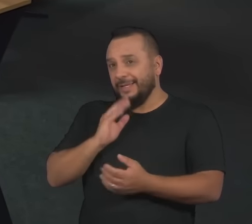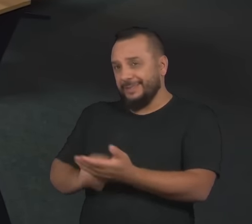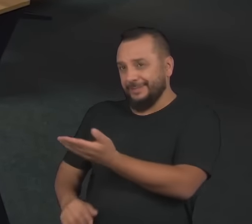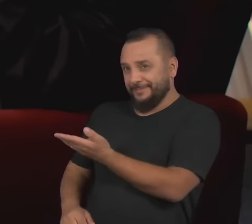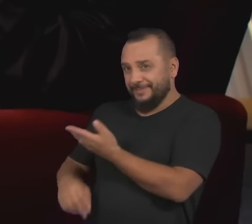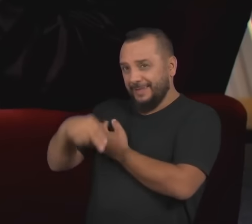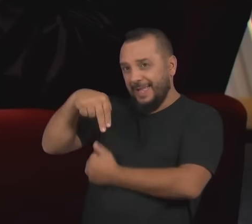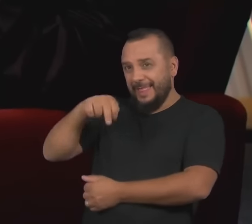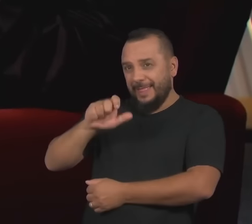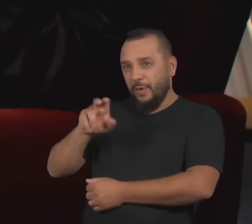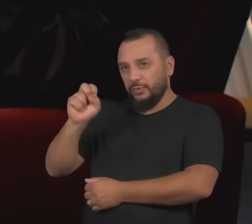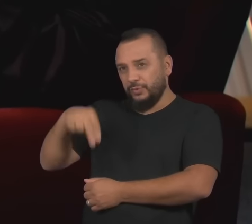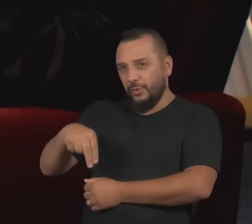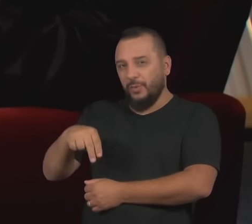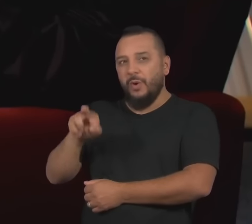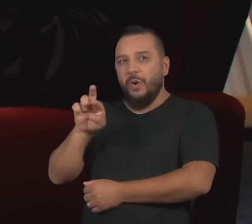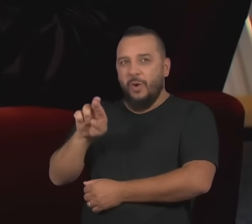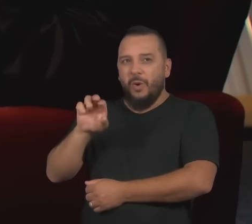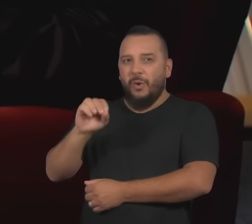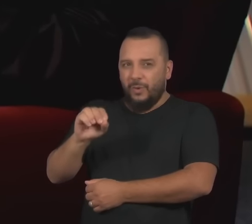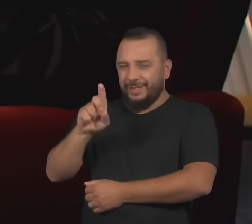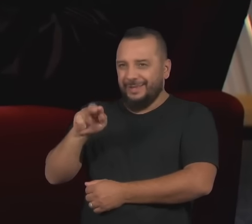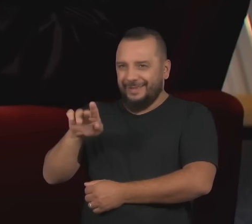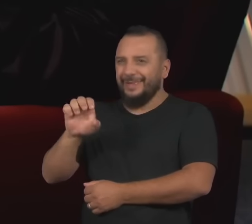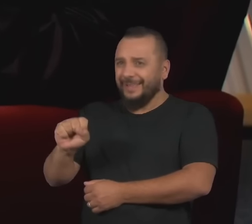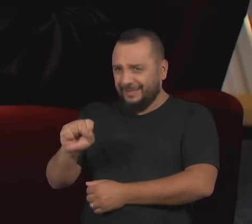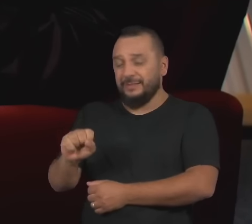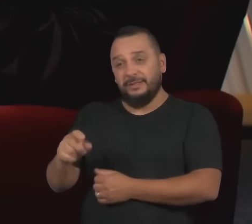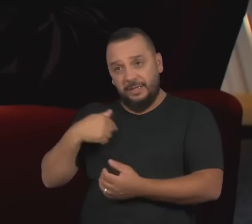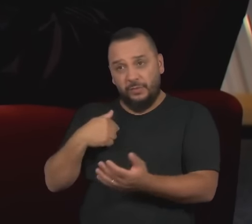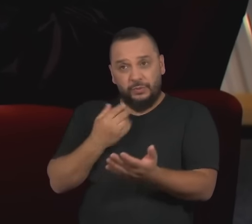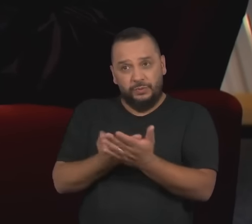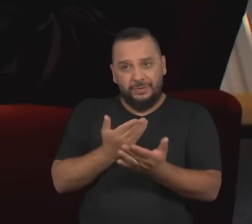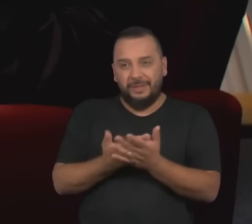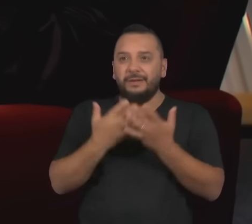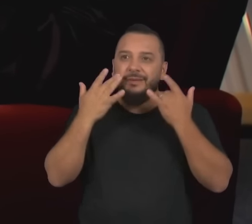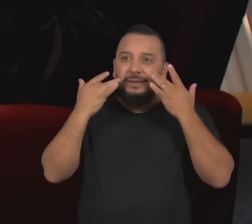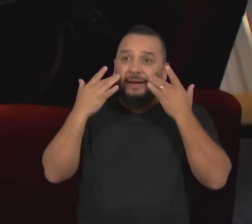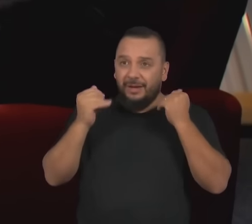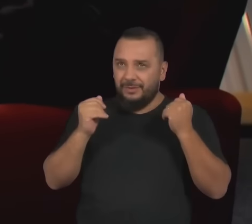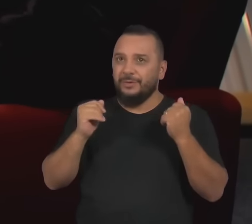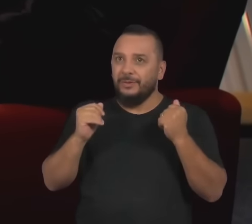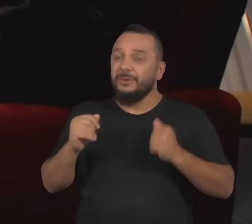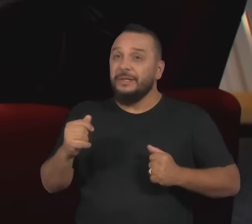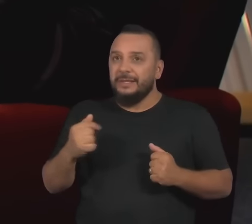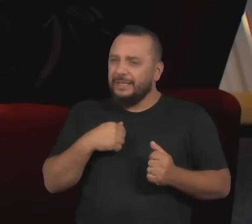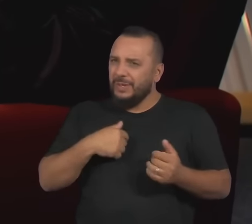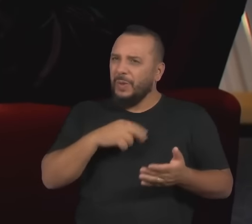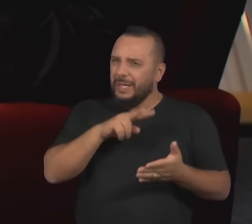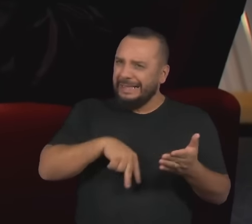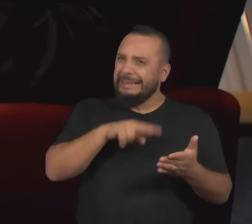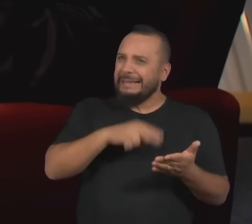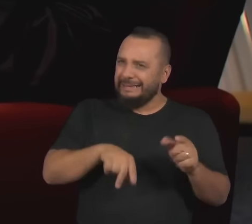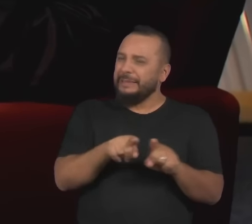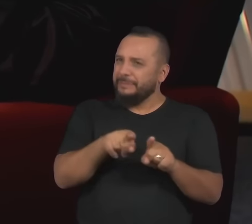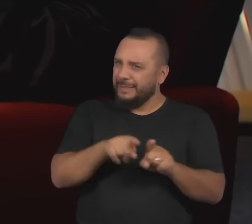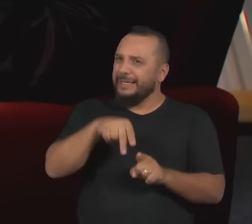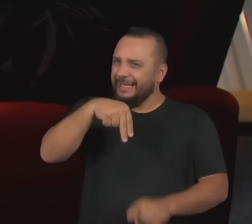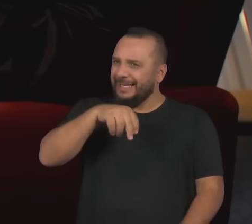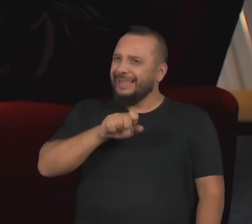Rodrigues. Eu me lembro, eu estudei muito teatro e lemos muito Nelson Rodrigues na